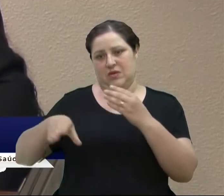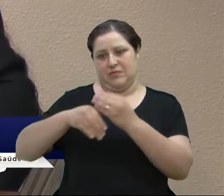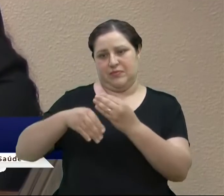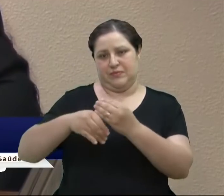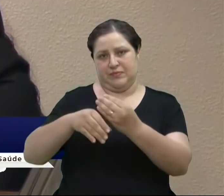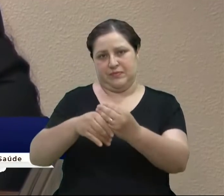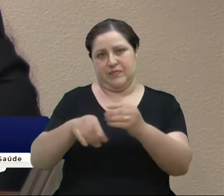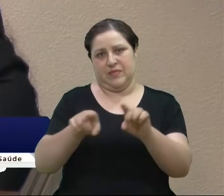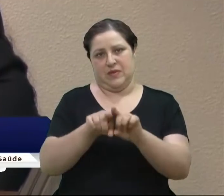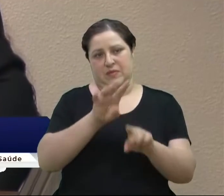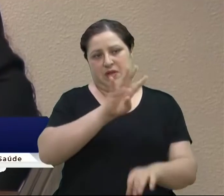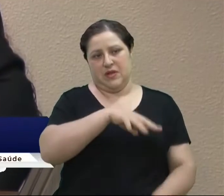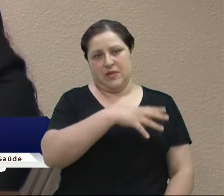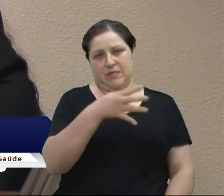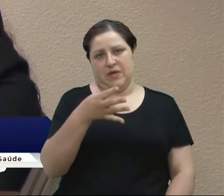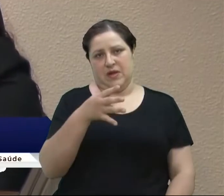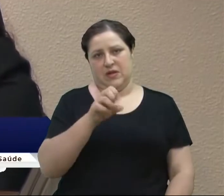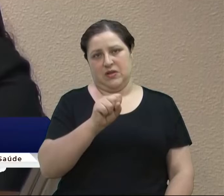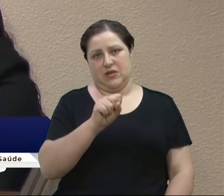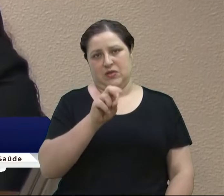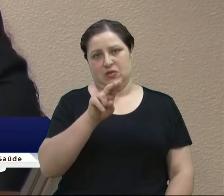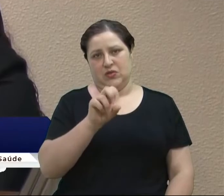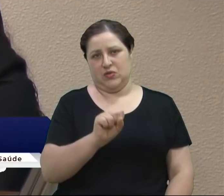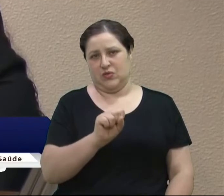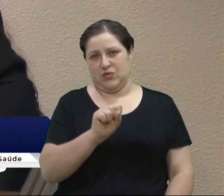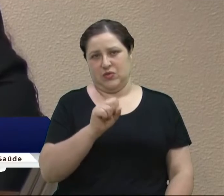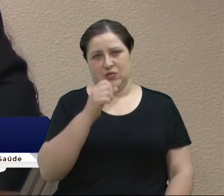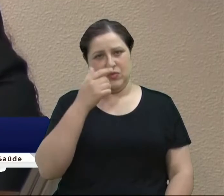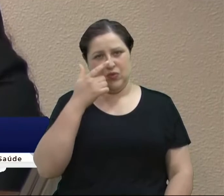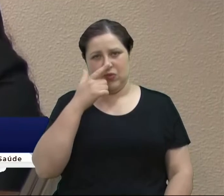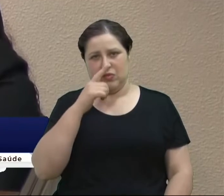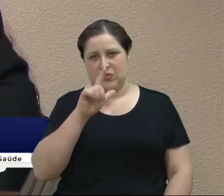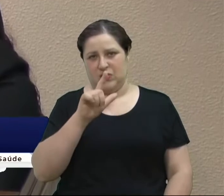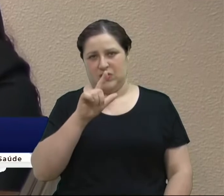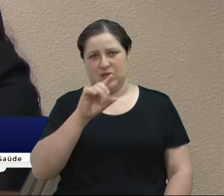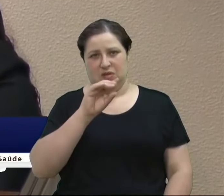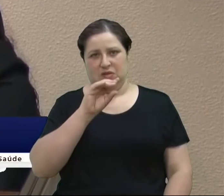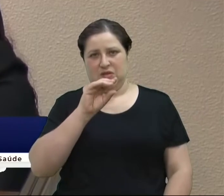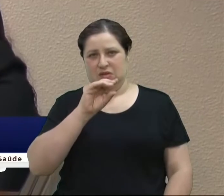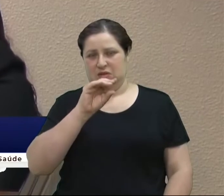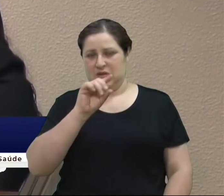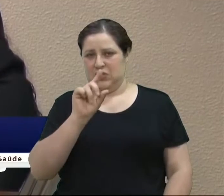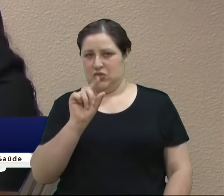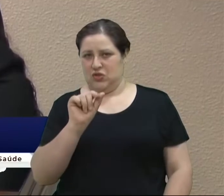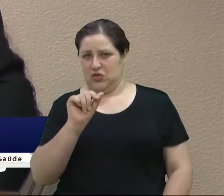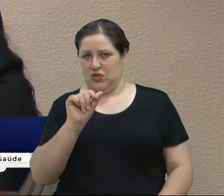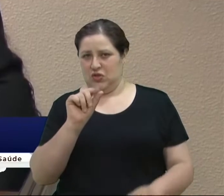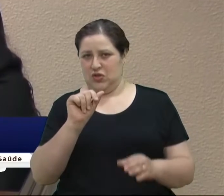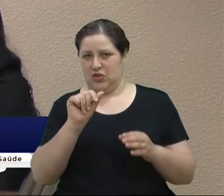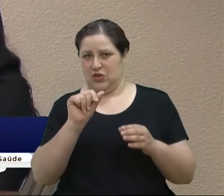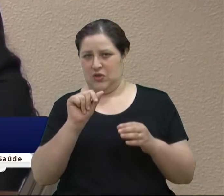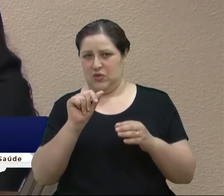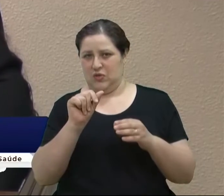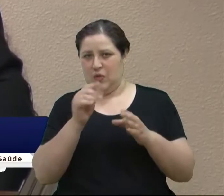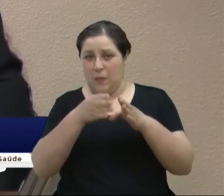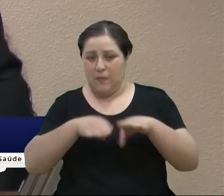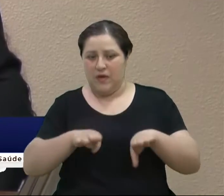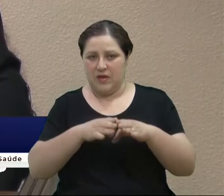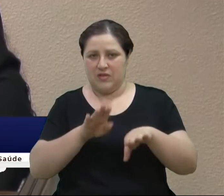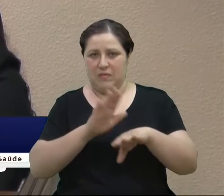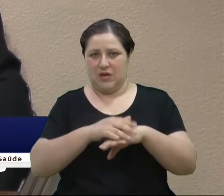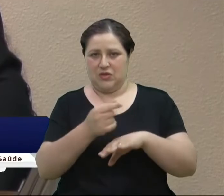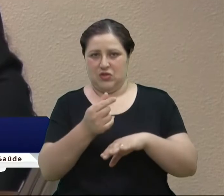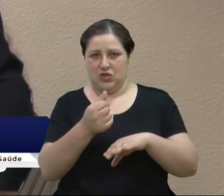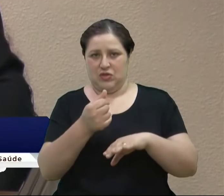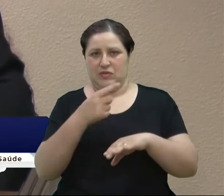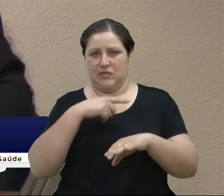financeira do sistema. Né? Hoje nós temos as internações que são muito mais onerosas do que a tabela paga.